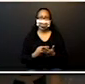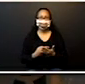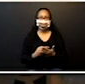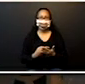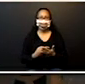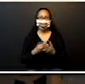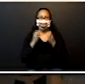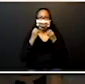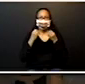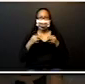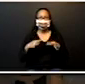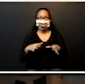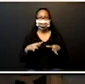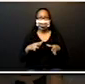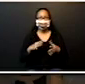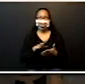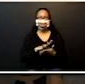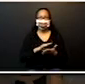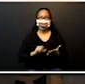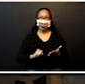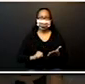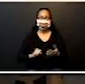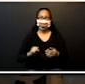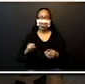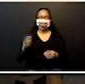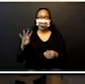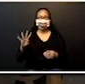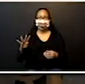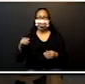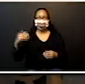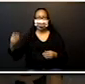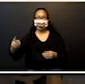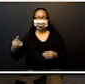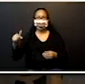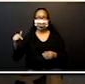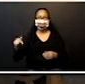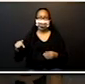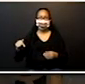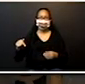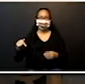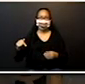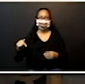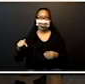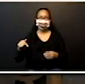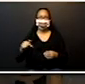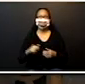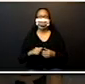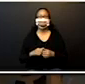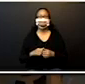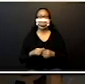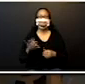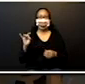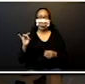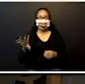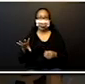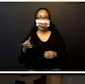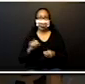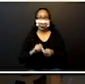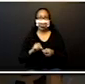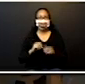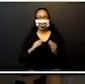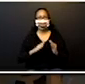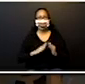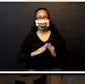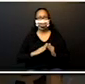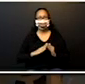das atividades de 4 a 7 da página 37 e 38. Mas isso já é só para você fazer em casa. Tá vendo